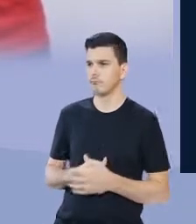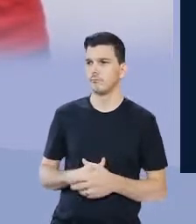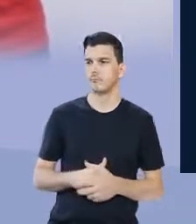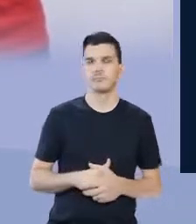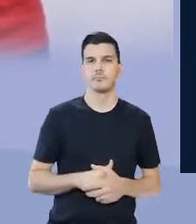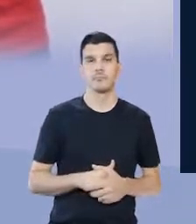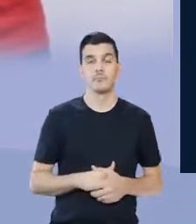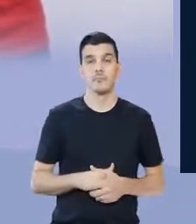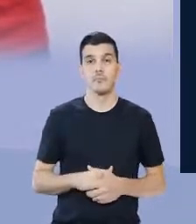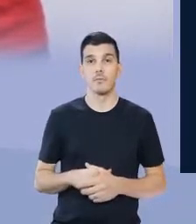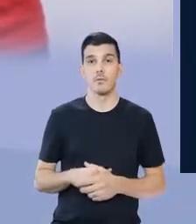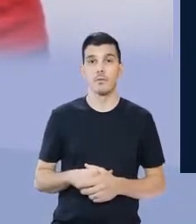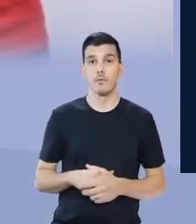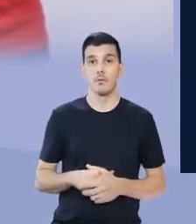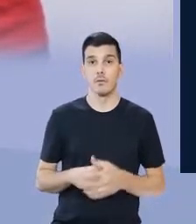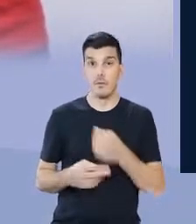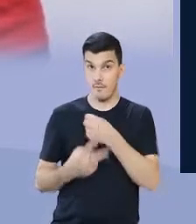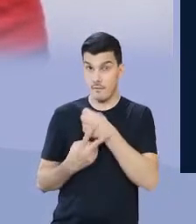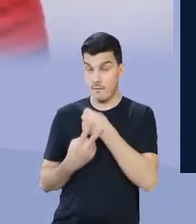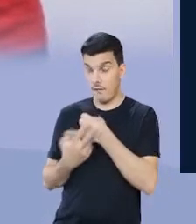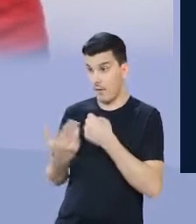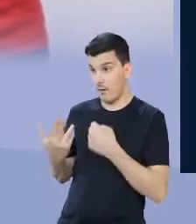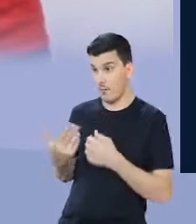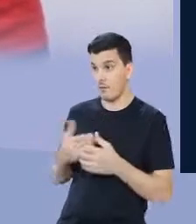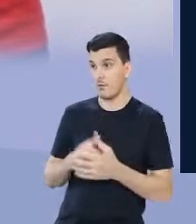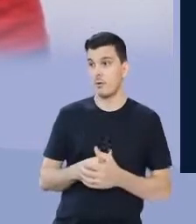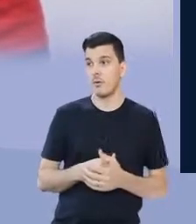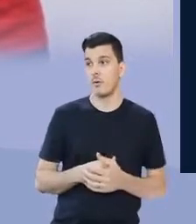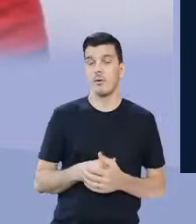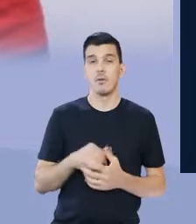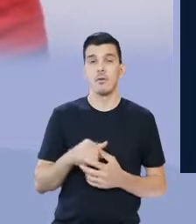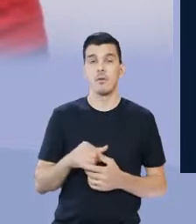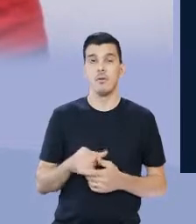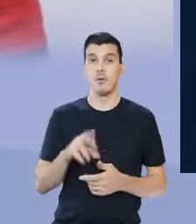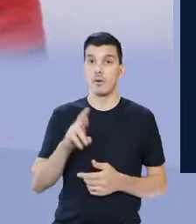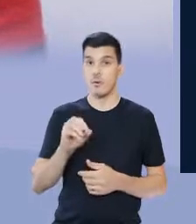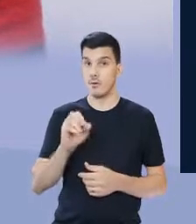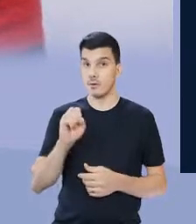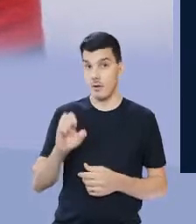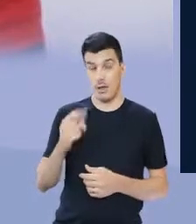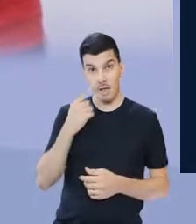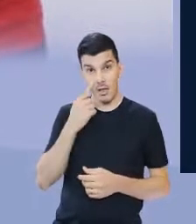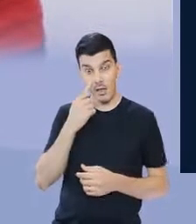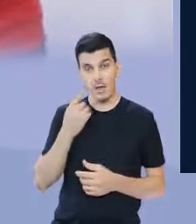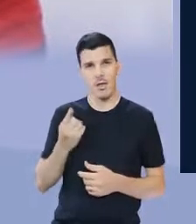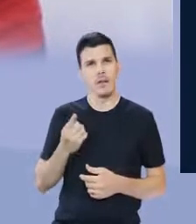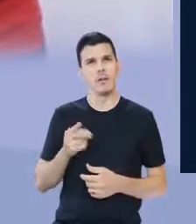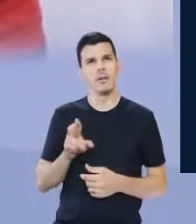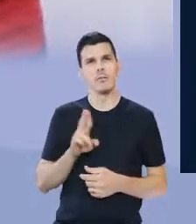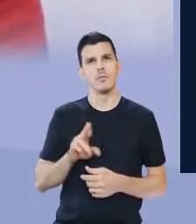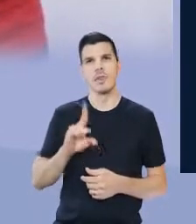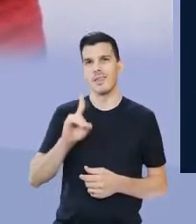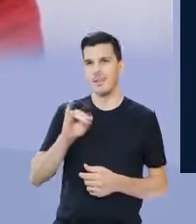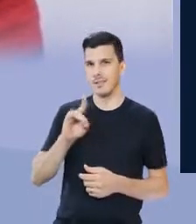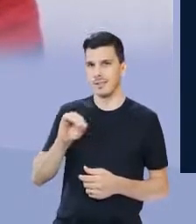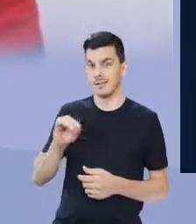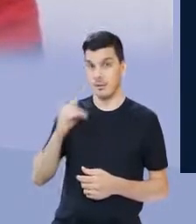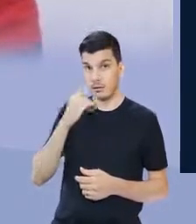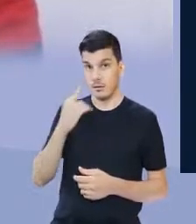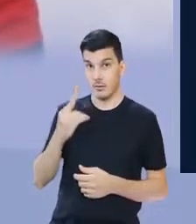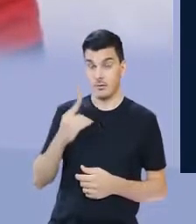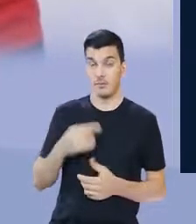rose, tome cuidado com ele que ele já está no passado. Você vai ter que colocar ele, como a gente vai usar o did, você tem que colocar ele no infinitivo sem o